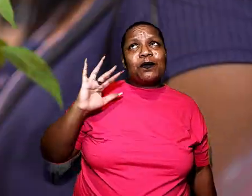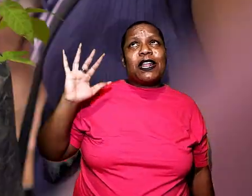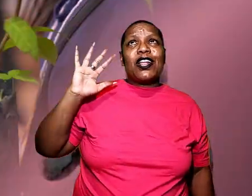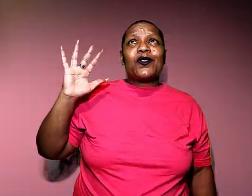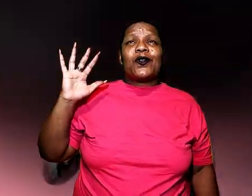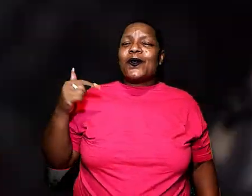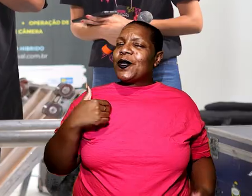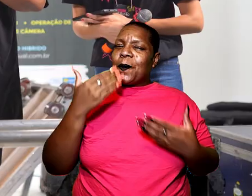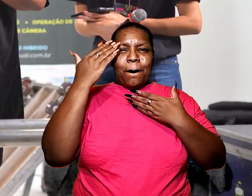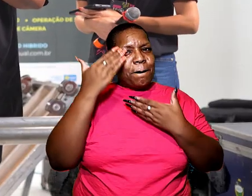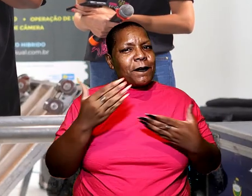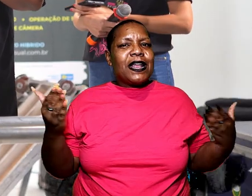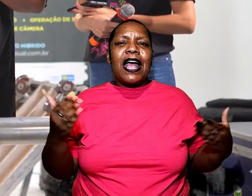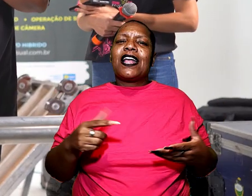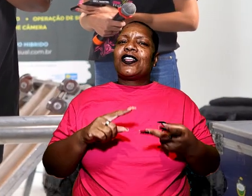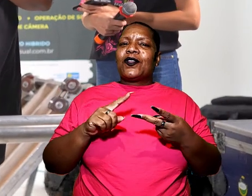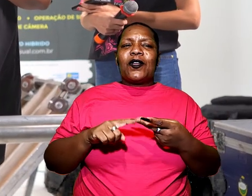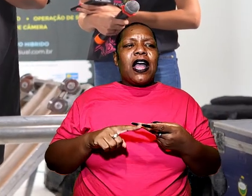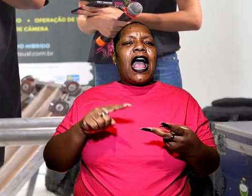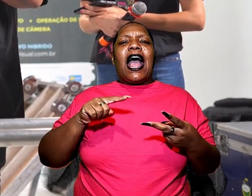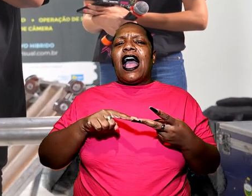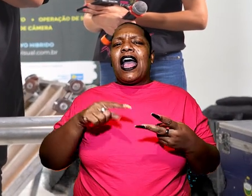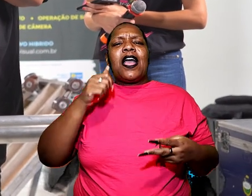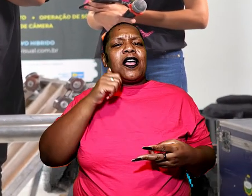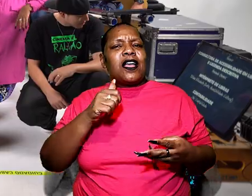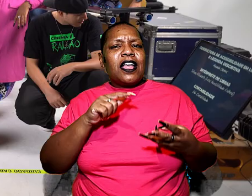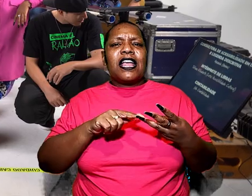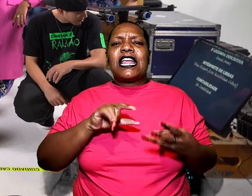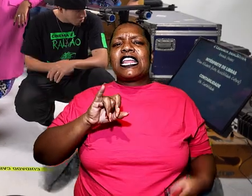inspirador. Obrigado. Messias, obrigado